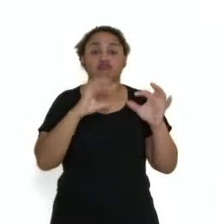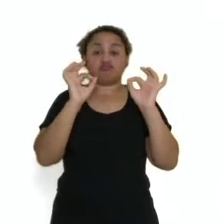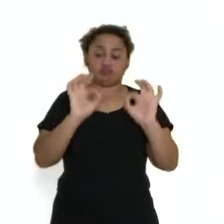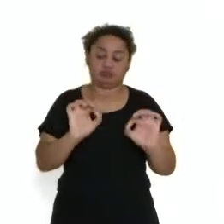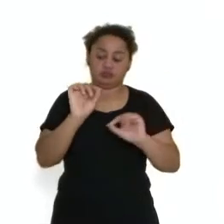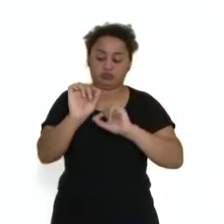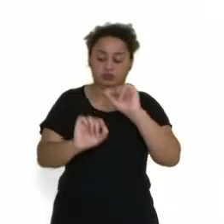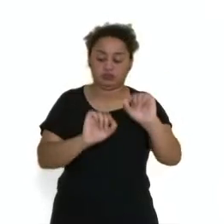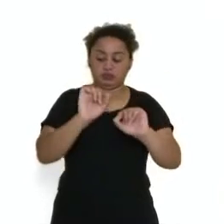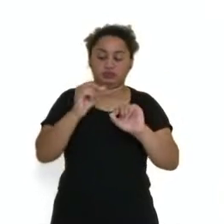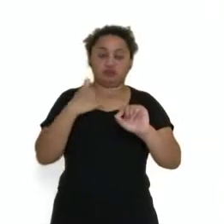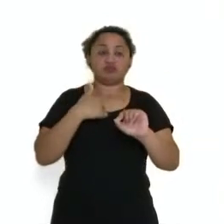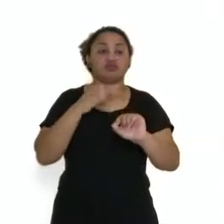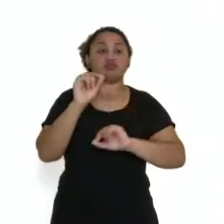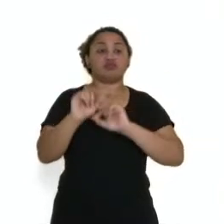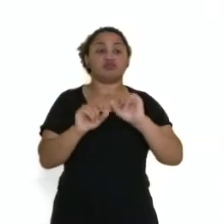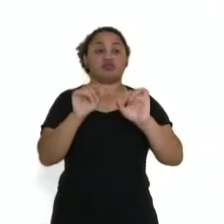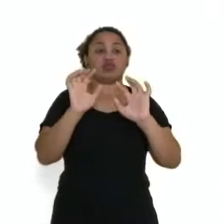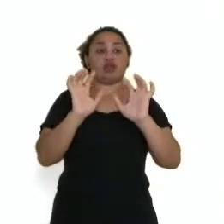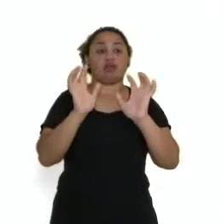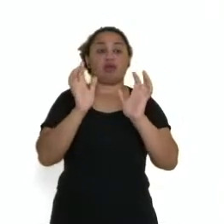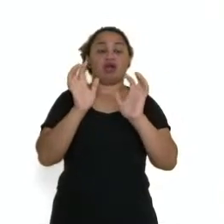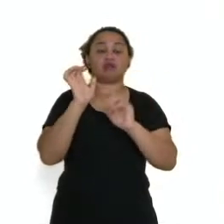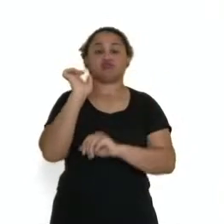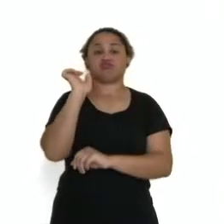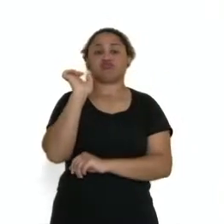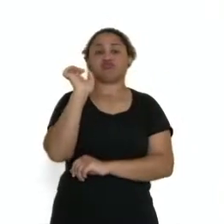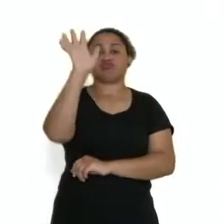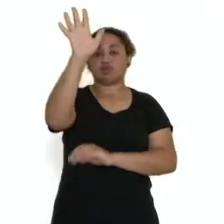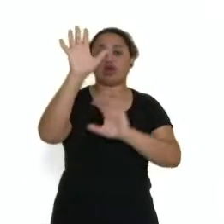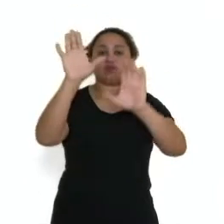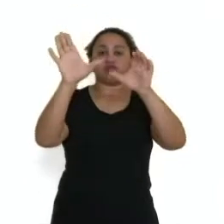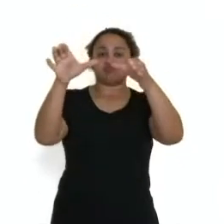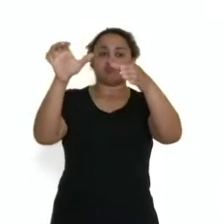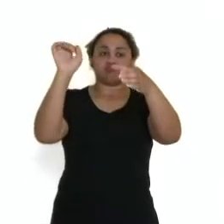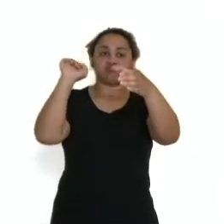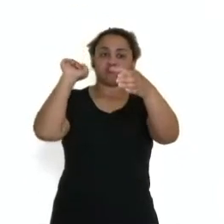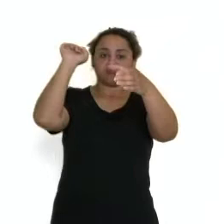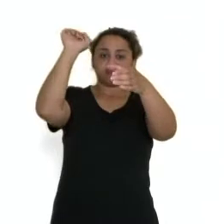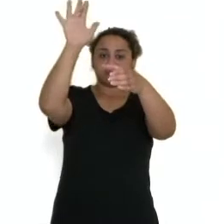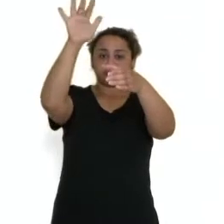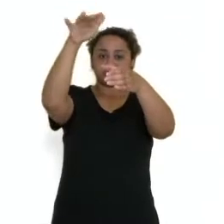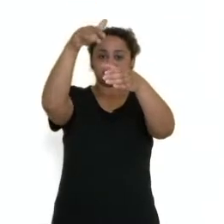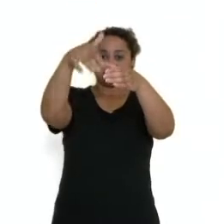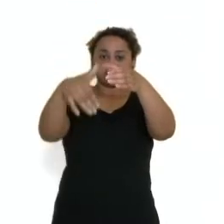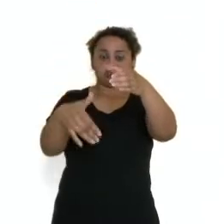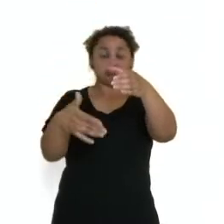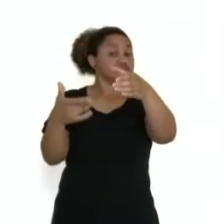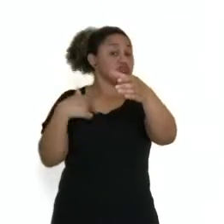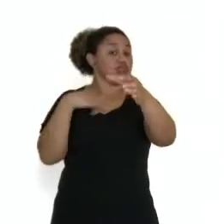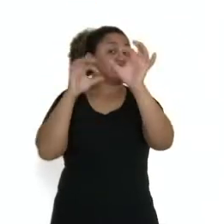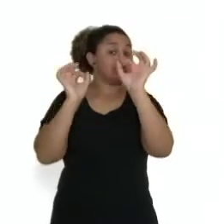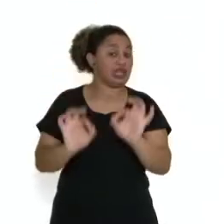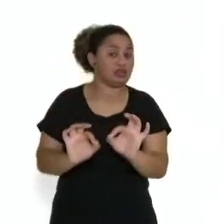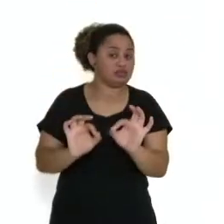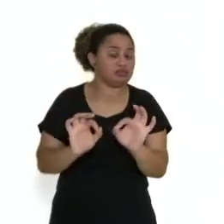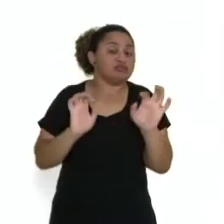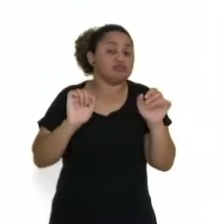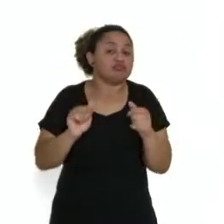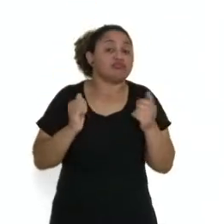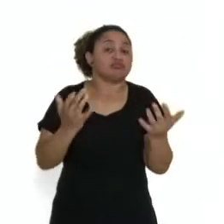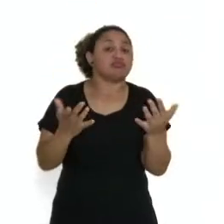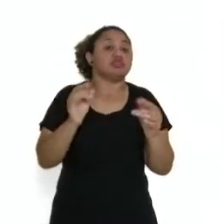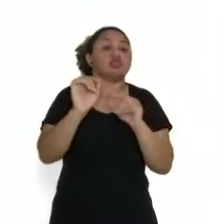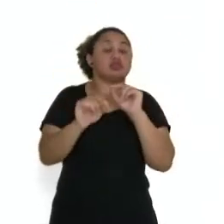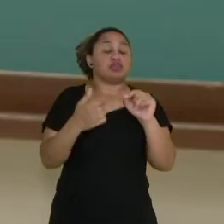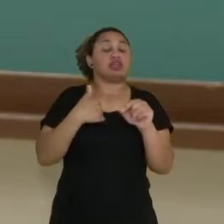certeza já. Ele já quer que você lance uma bola ao cesto e acerte. Então, neste caso, ele